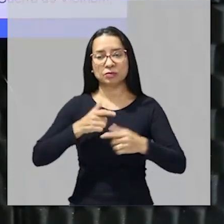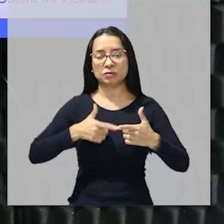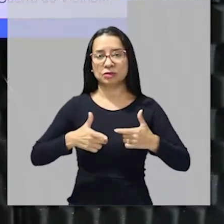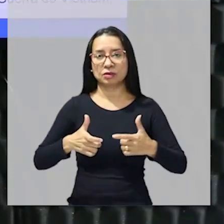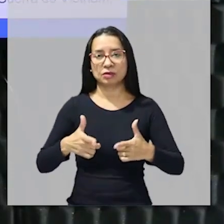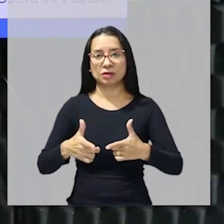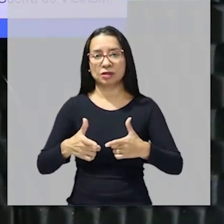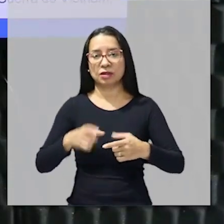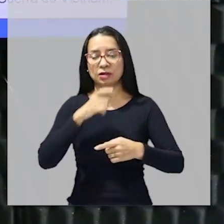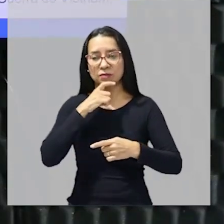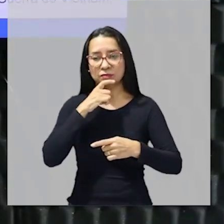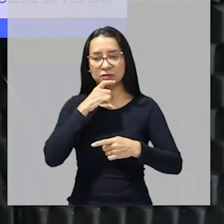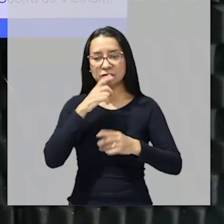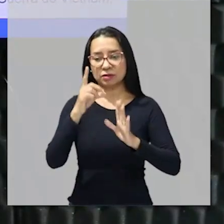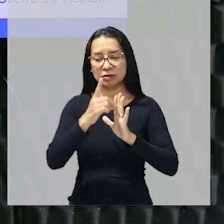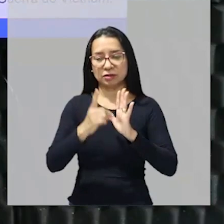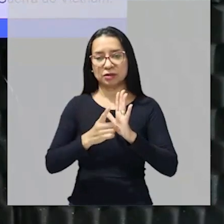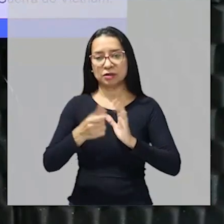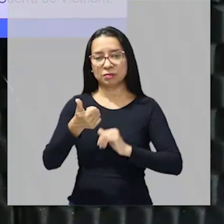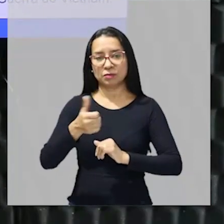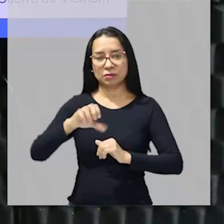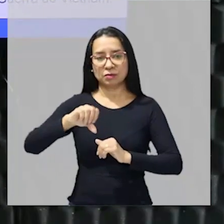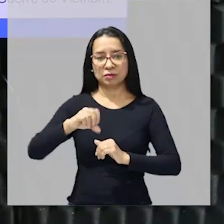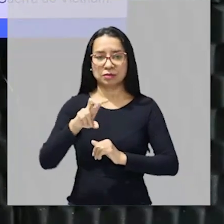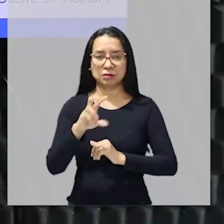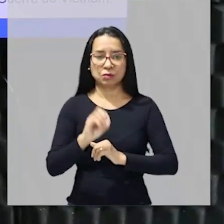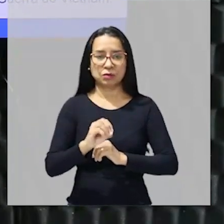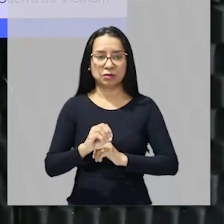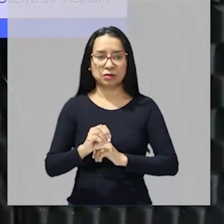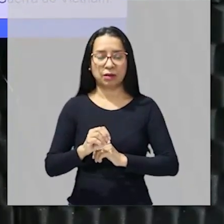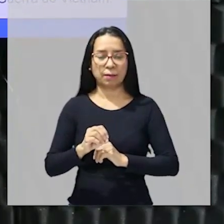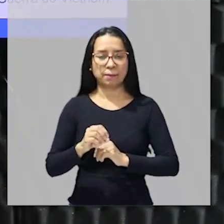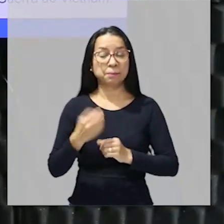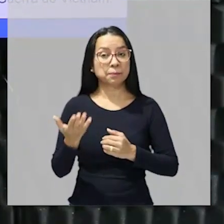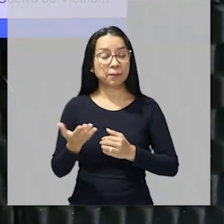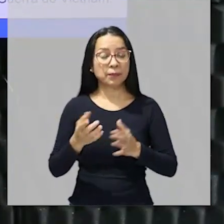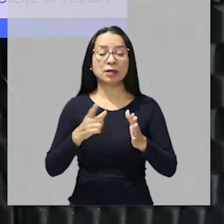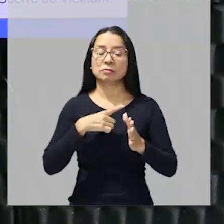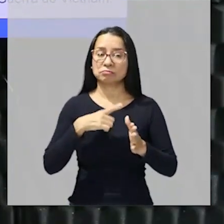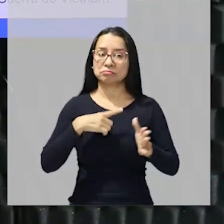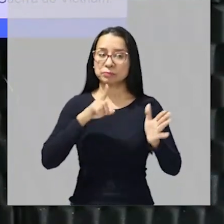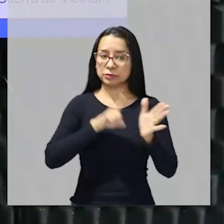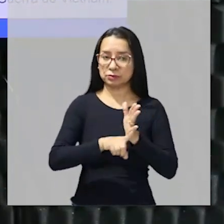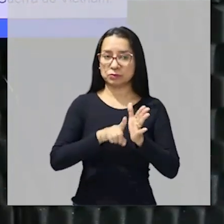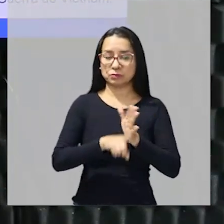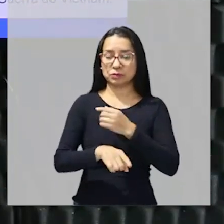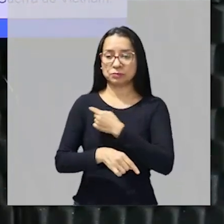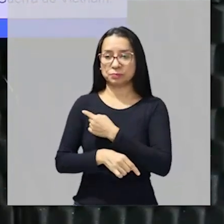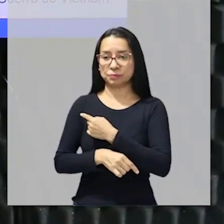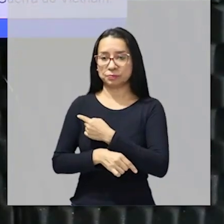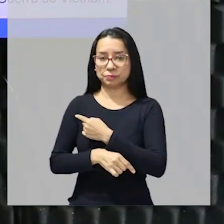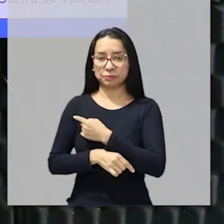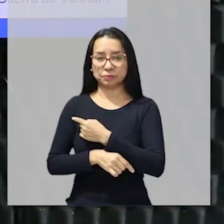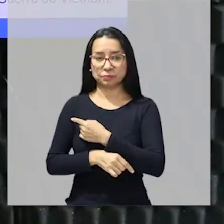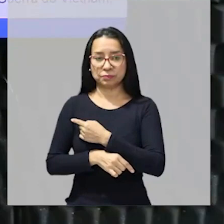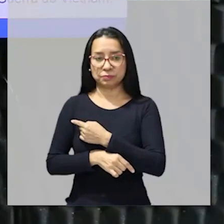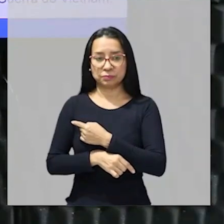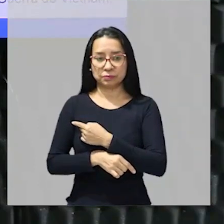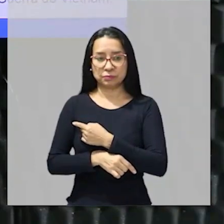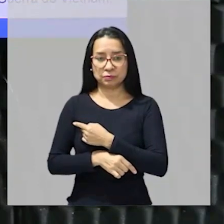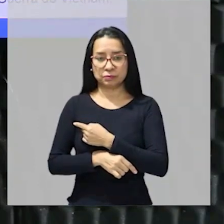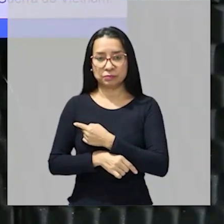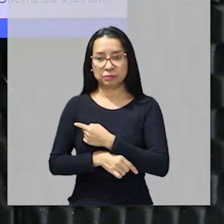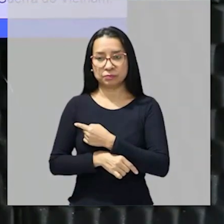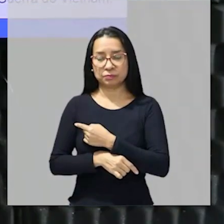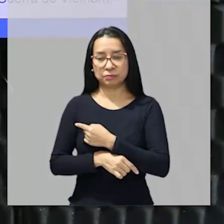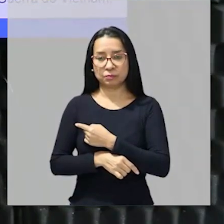na década de 1950. E aí ele vem com o comando. Esse período está retratado na charge,